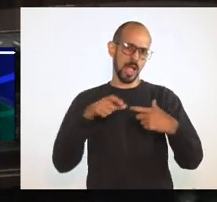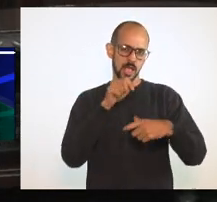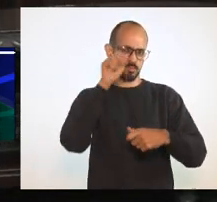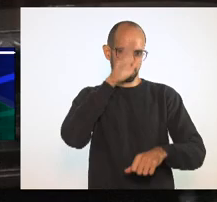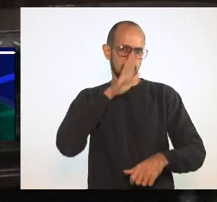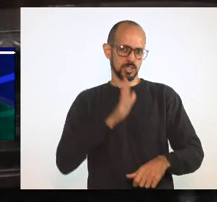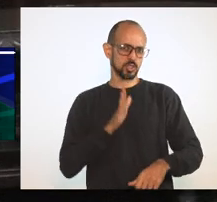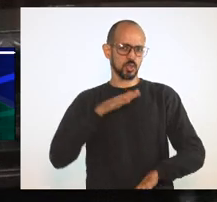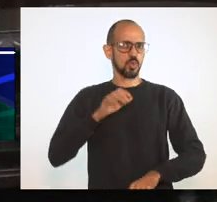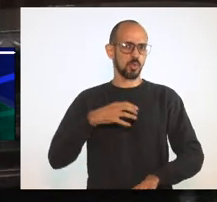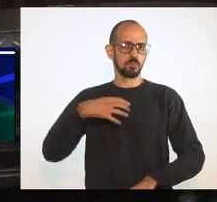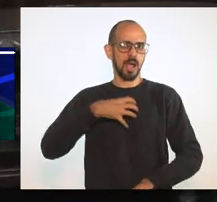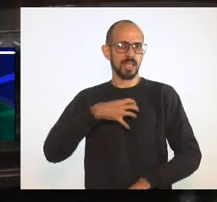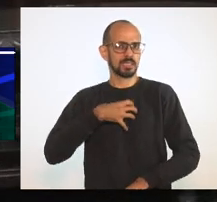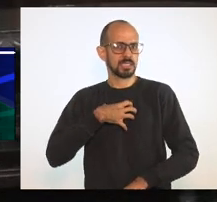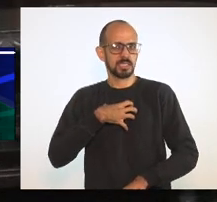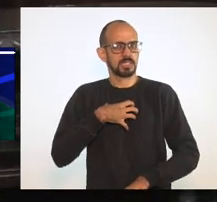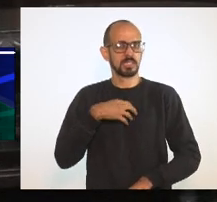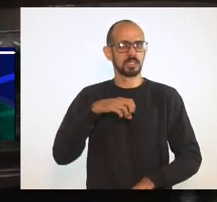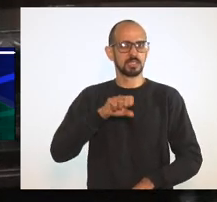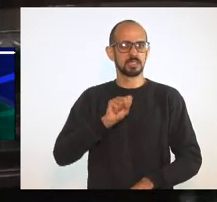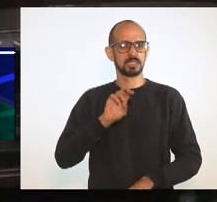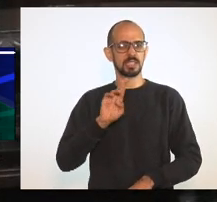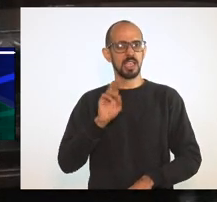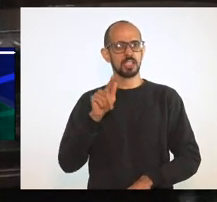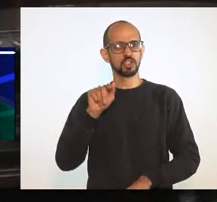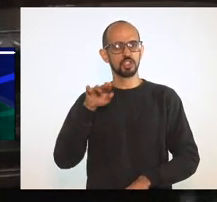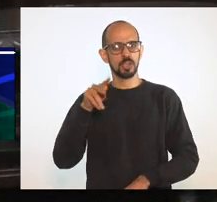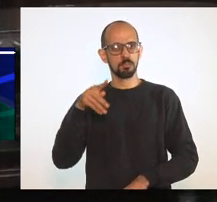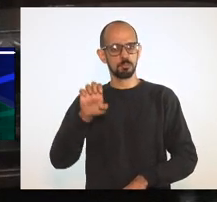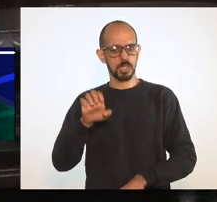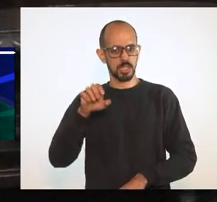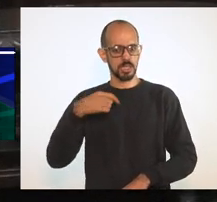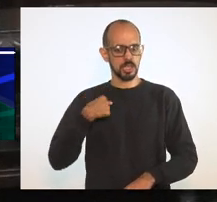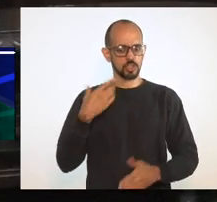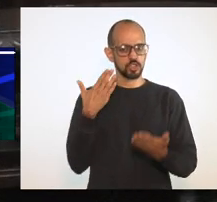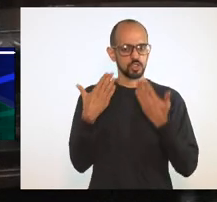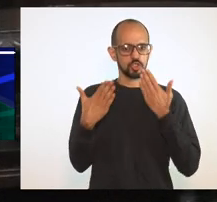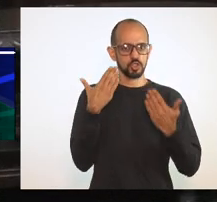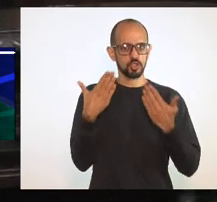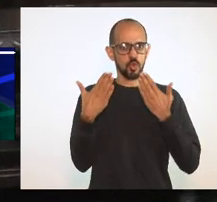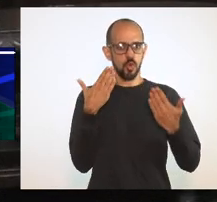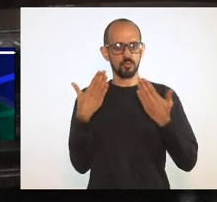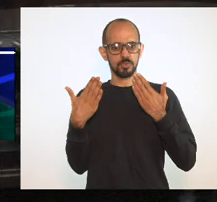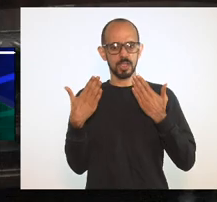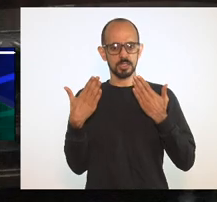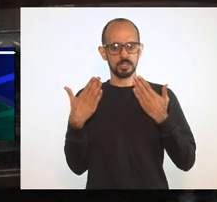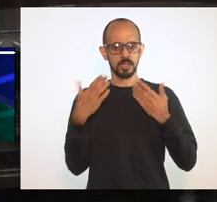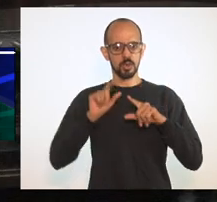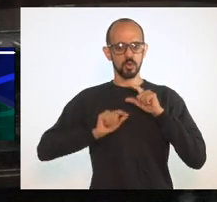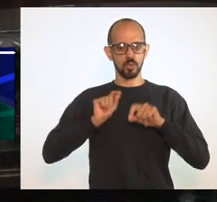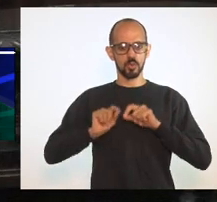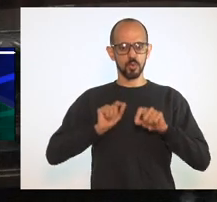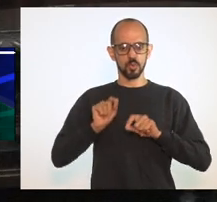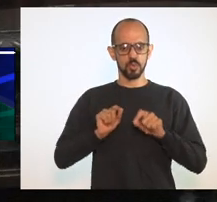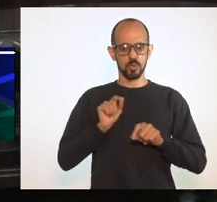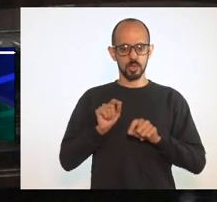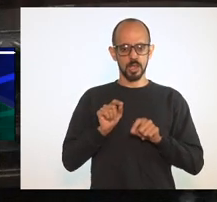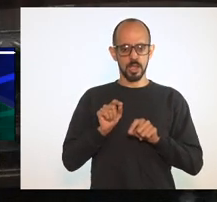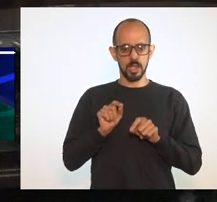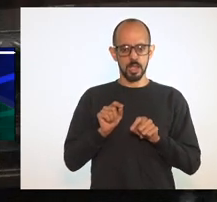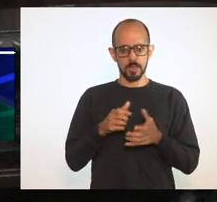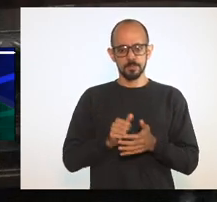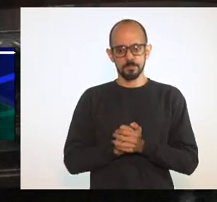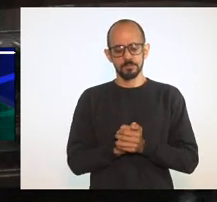exemplo. E a gente tem a desconfiança que quando vai se abater aqueles dutos que saíram para explorar outros campos fora do